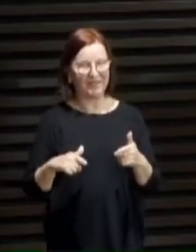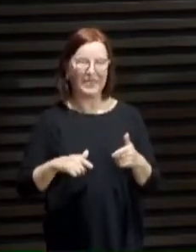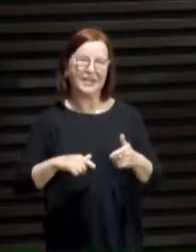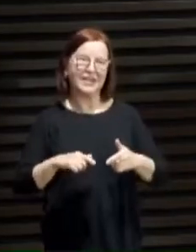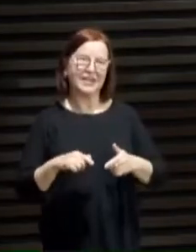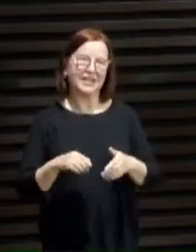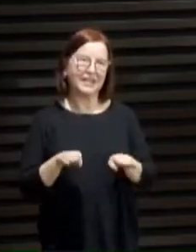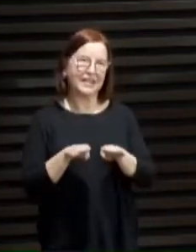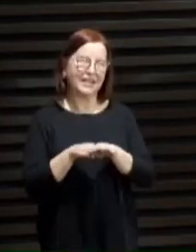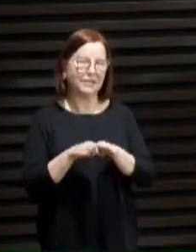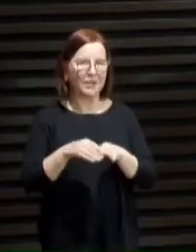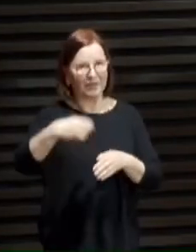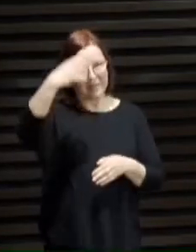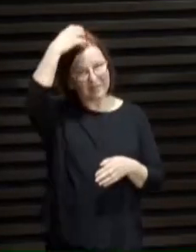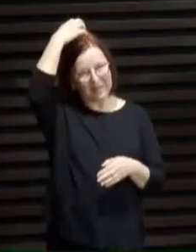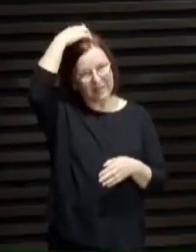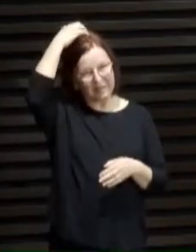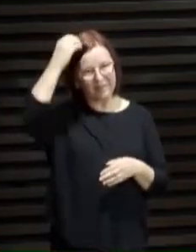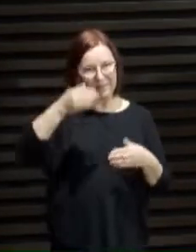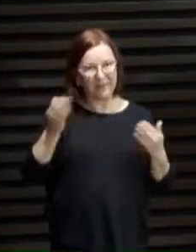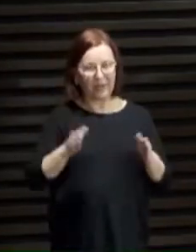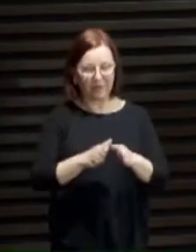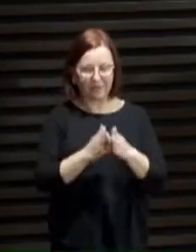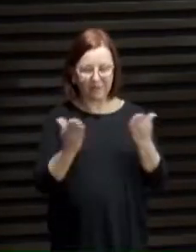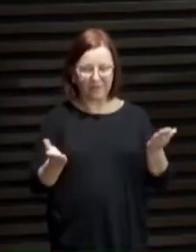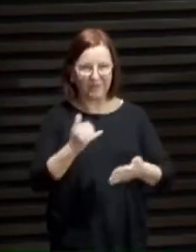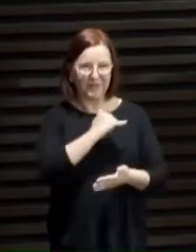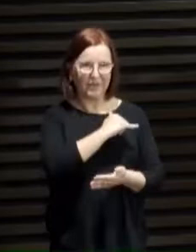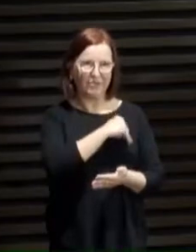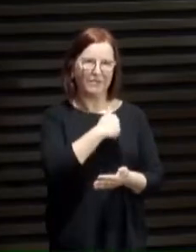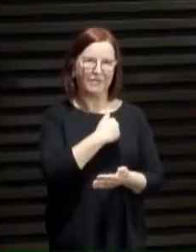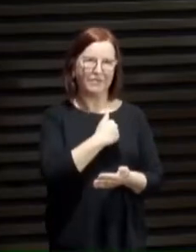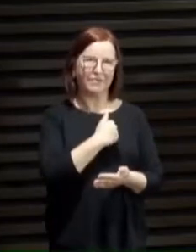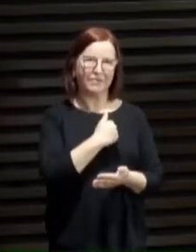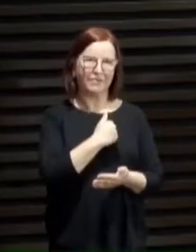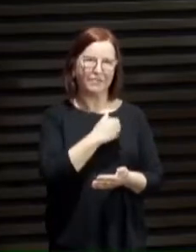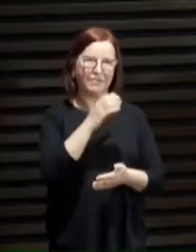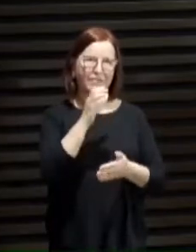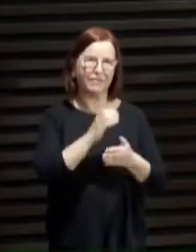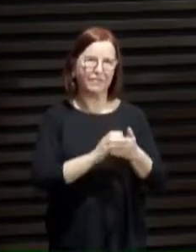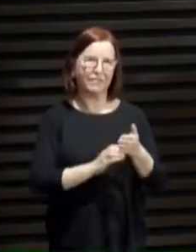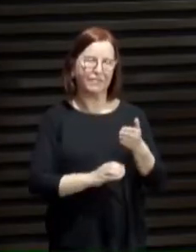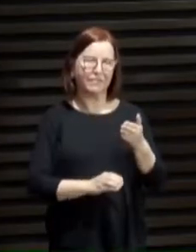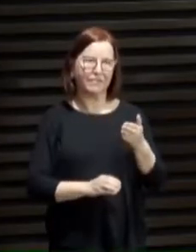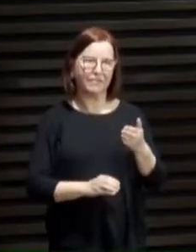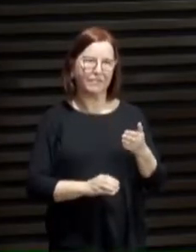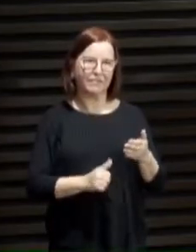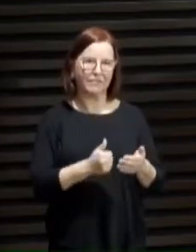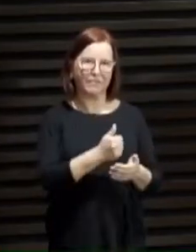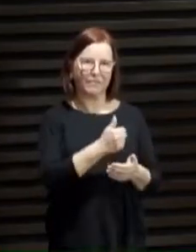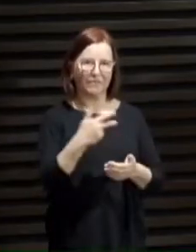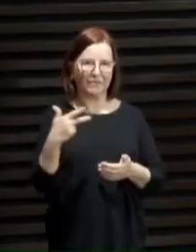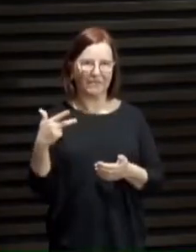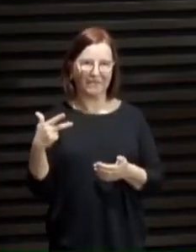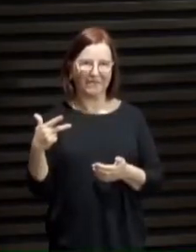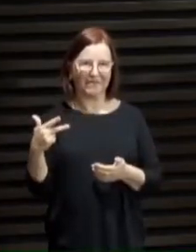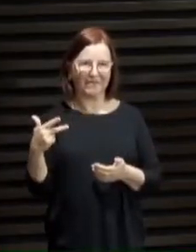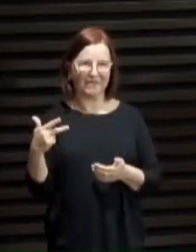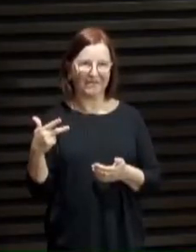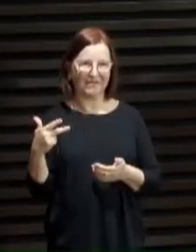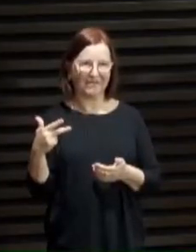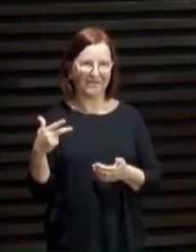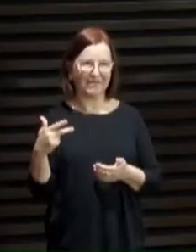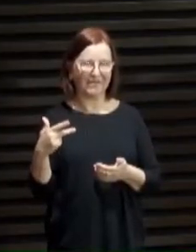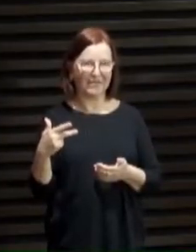E para isso eu quero convidá-los a abrir suas Bíblias em João, capítulo de número 13. Nós